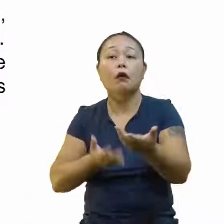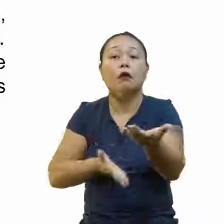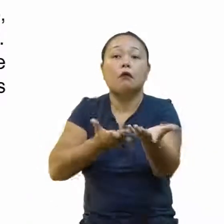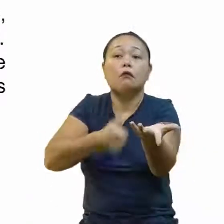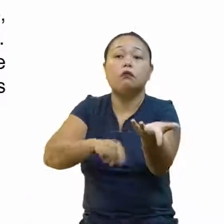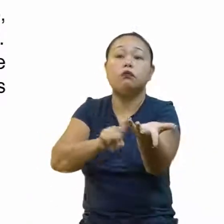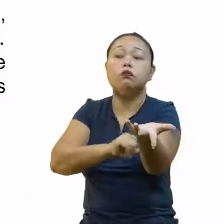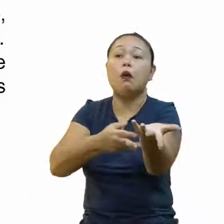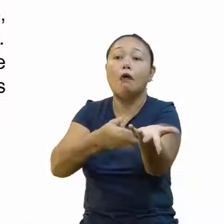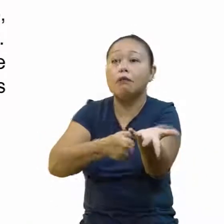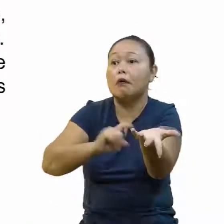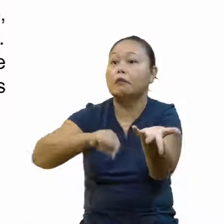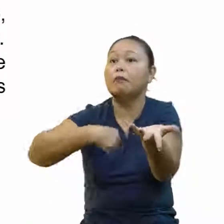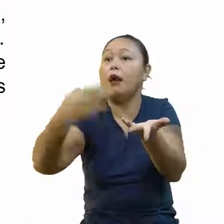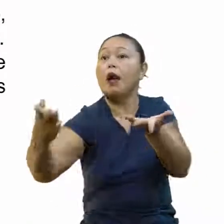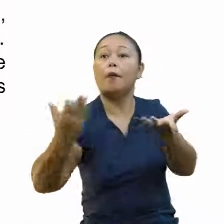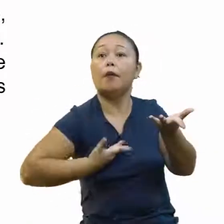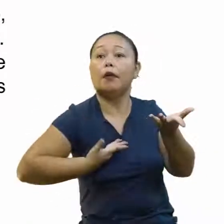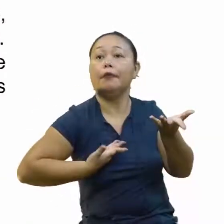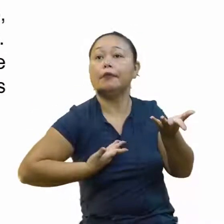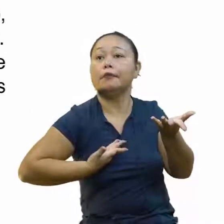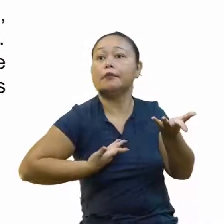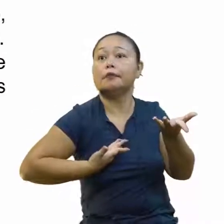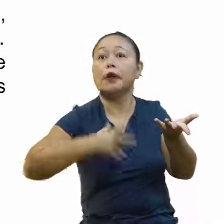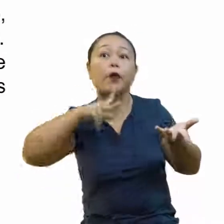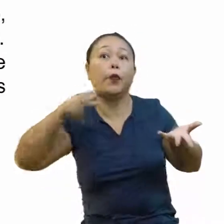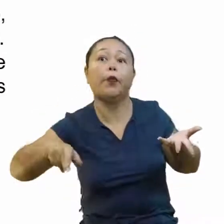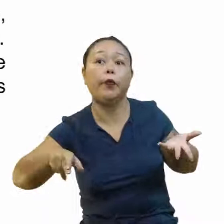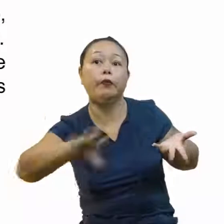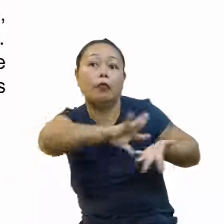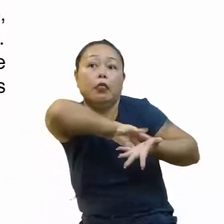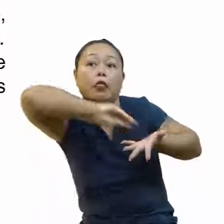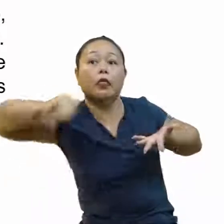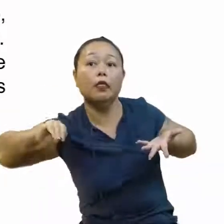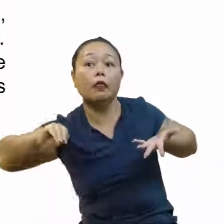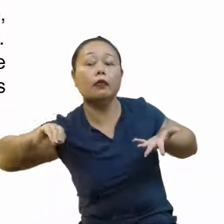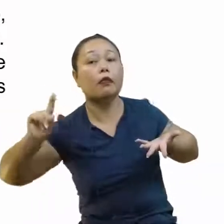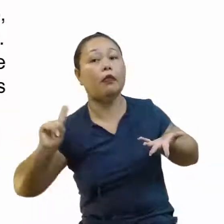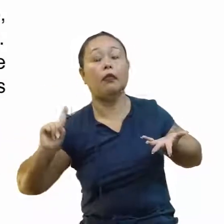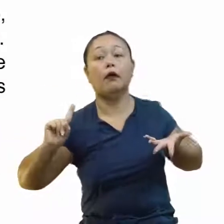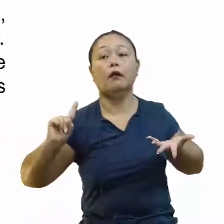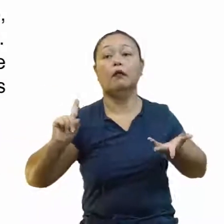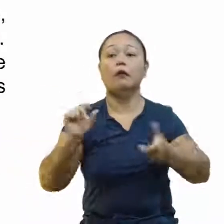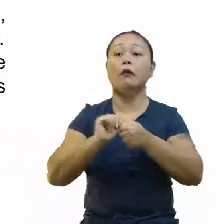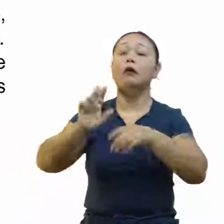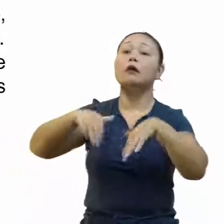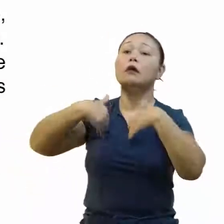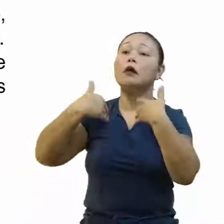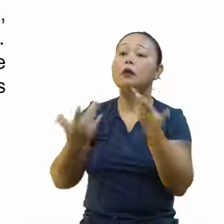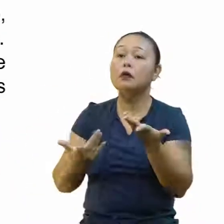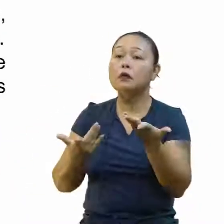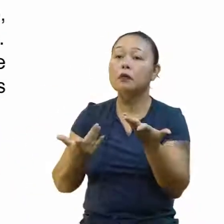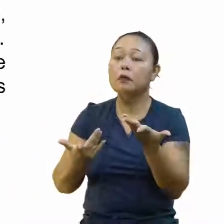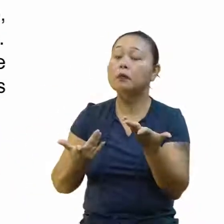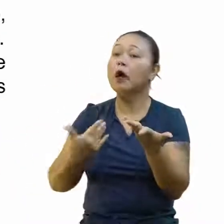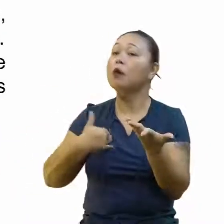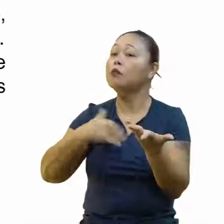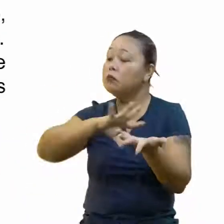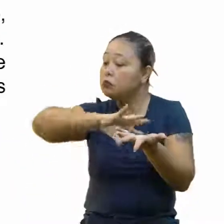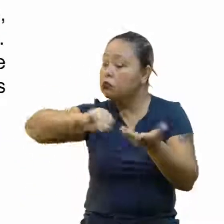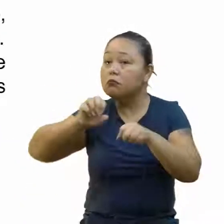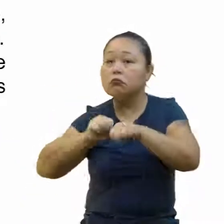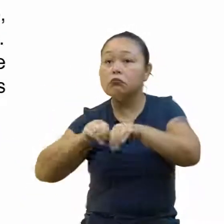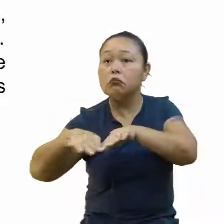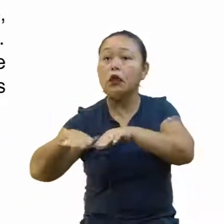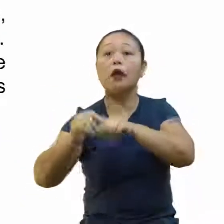vou transmitir para o meu colega. Não, ela não é transmissível. E por ela não ser transmissível, ela também é